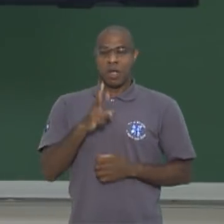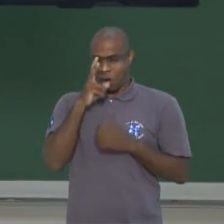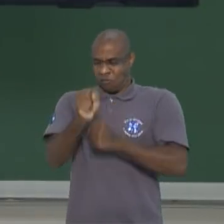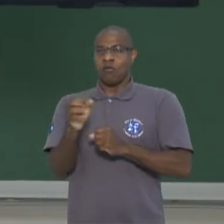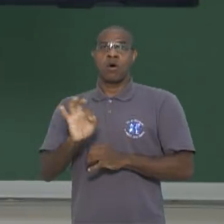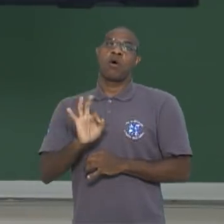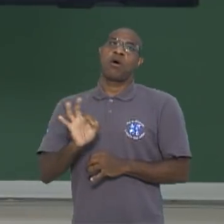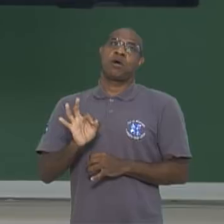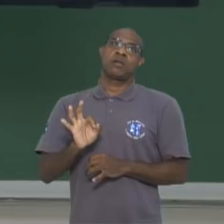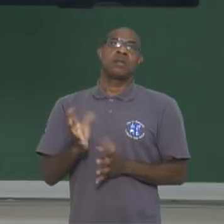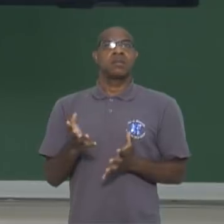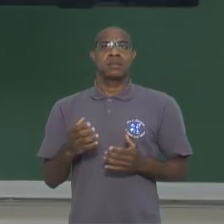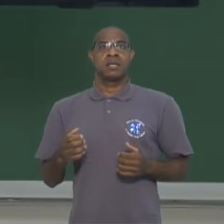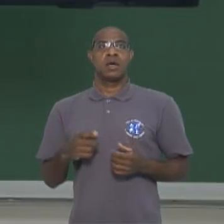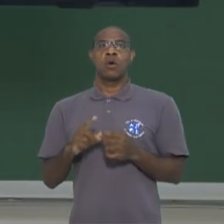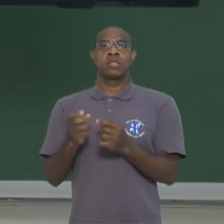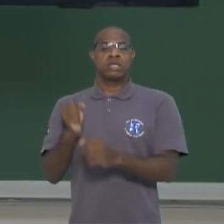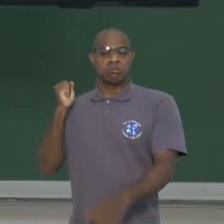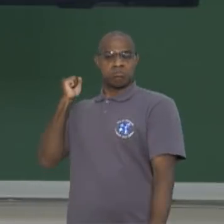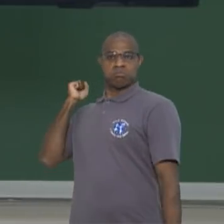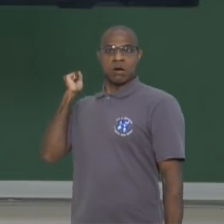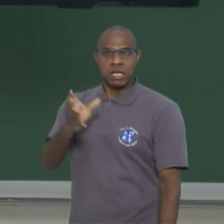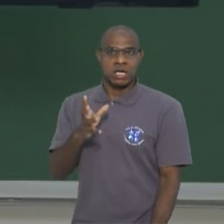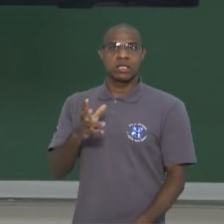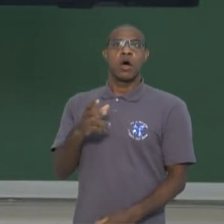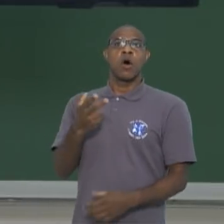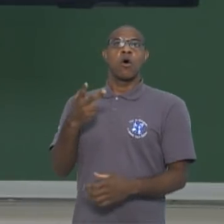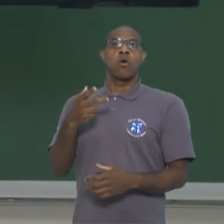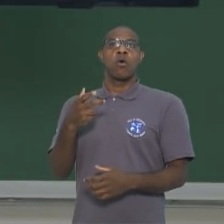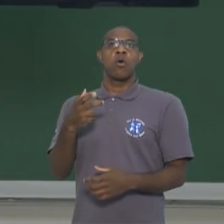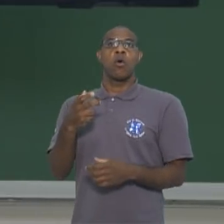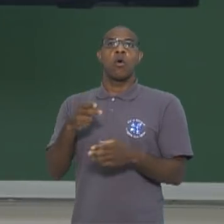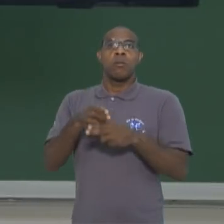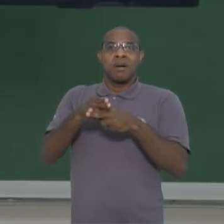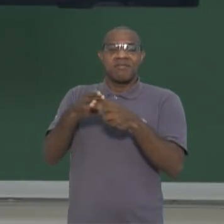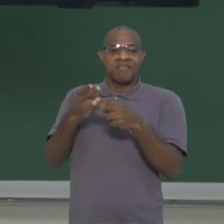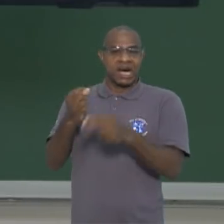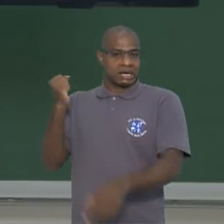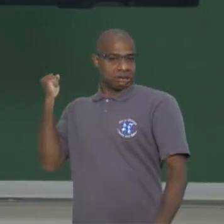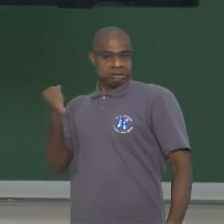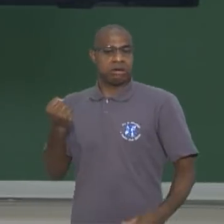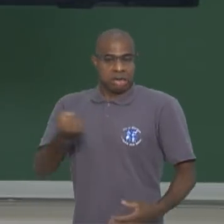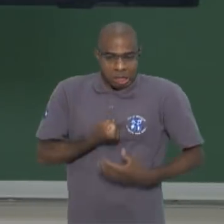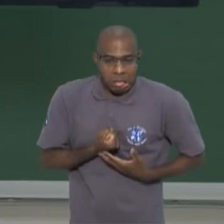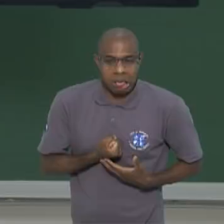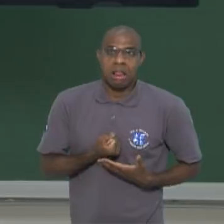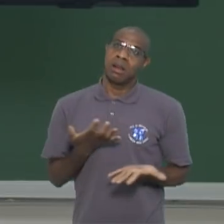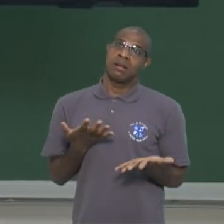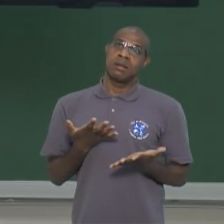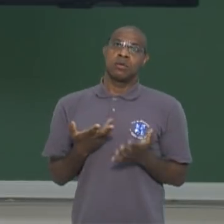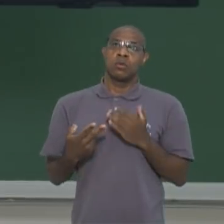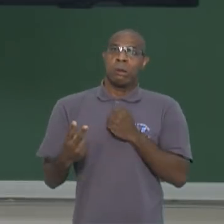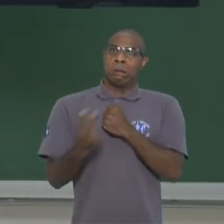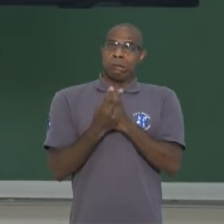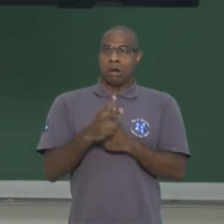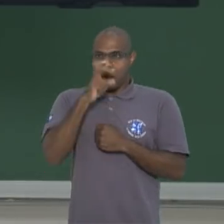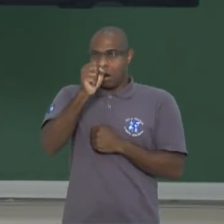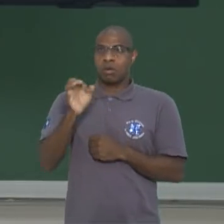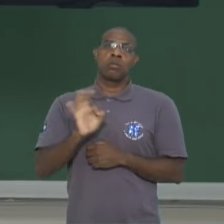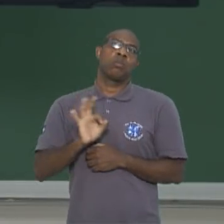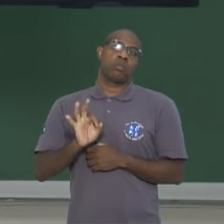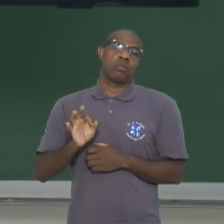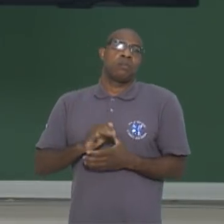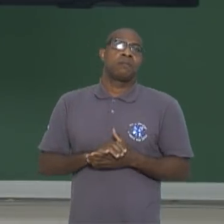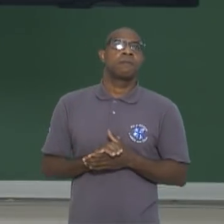no caso de uma lança ou uma faca. Aqui não dá para ver, mas eles utilizam, né, uma espada longa. Então as espadas